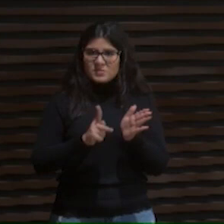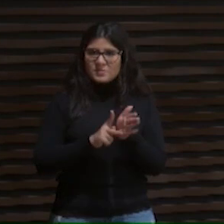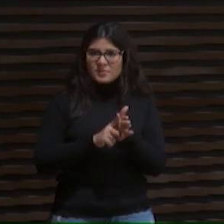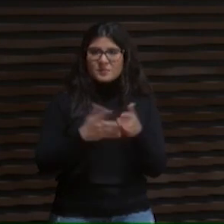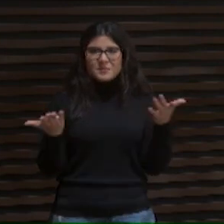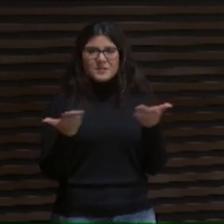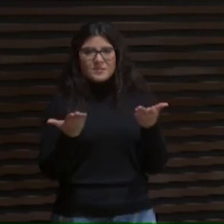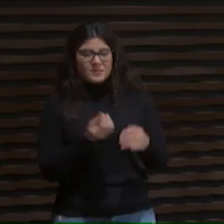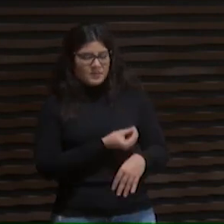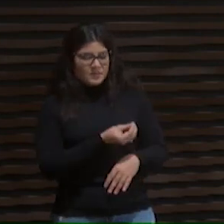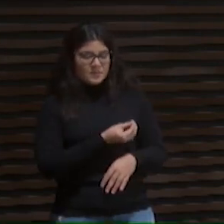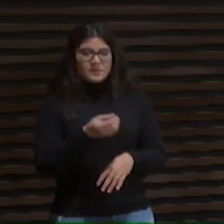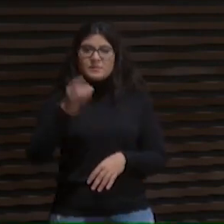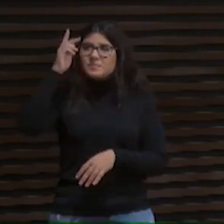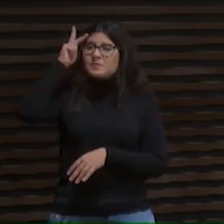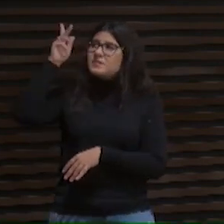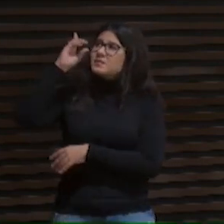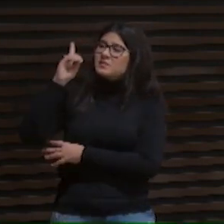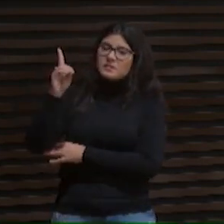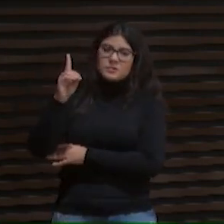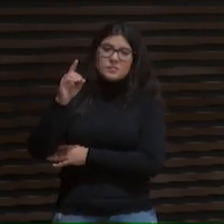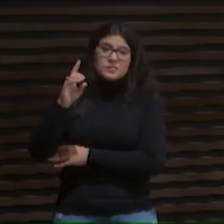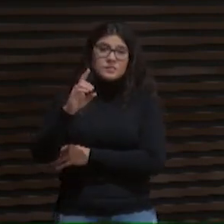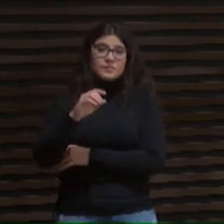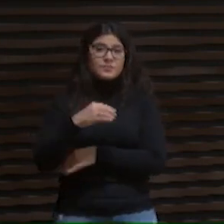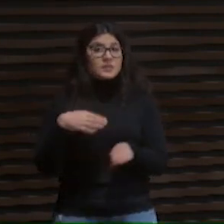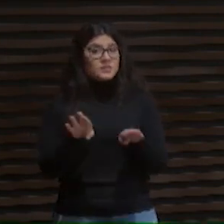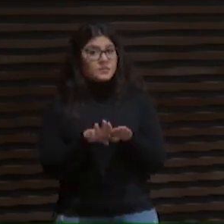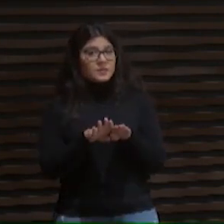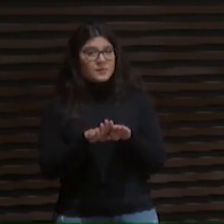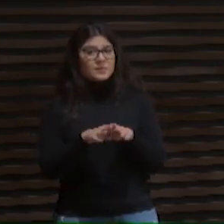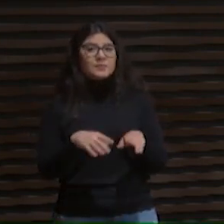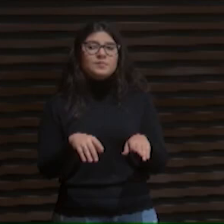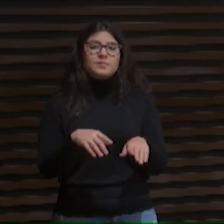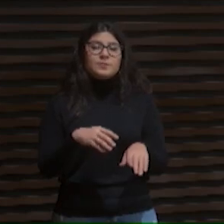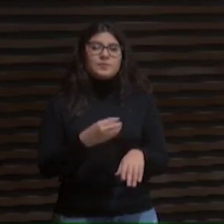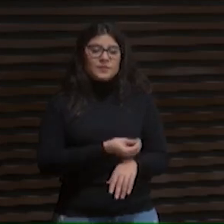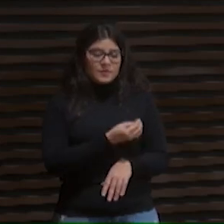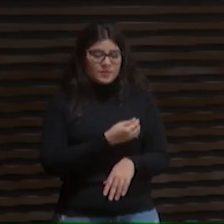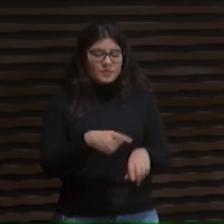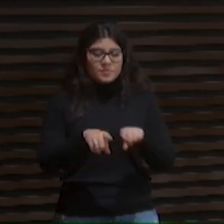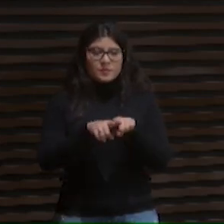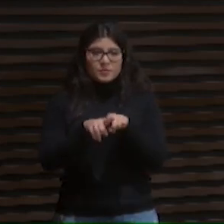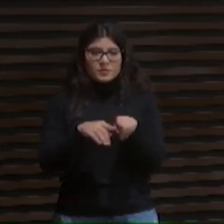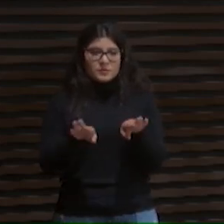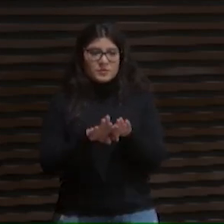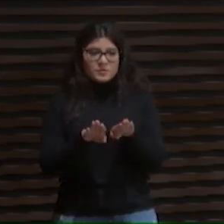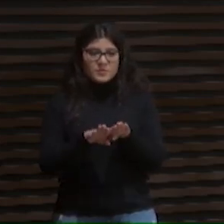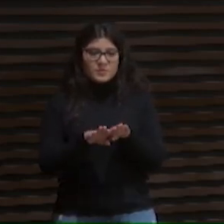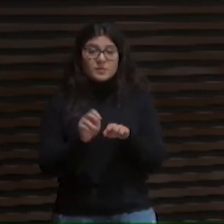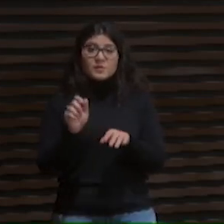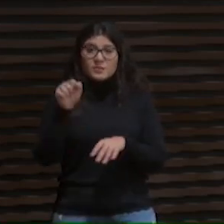para viver para Deus. E por conseguinte, para o próximo. Foi o que ocorreu com Paulo.